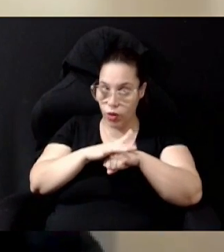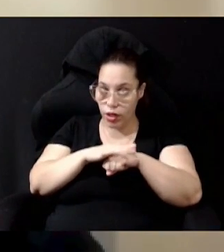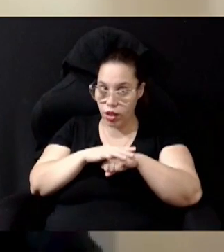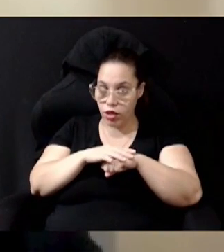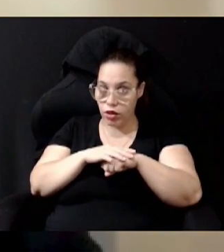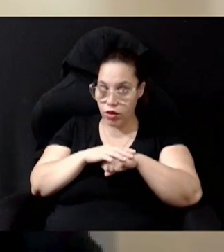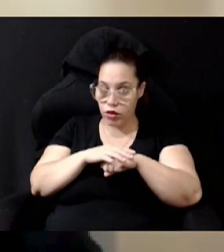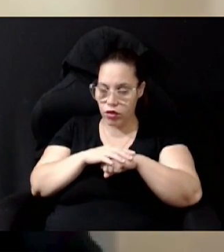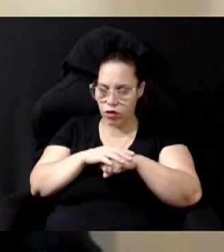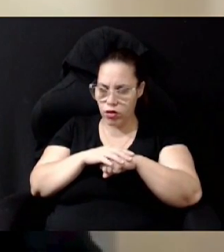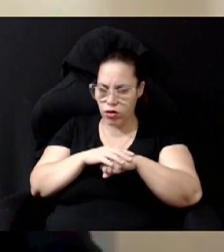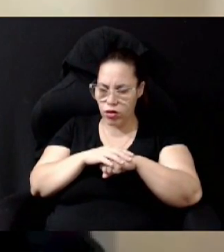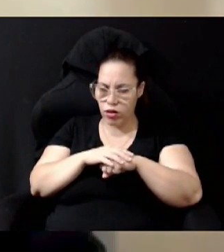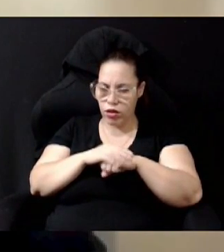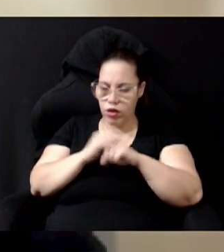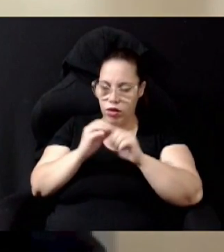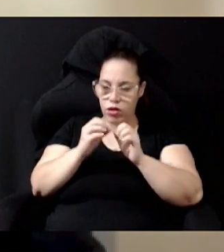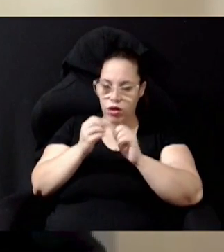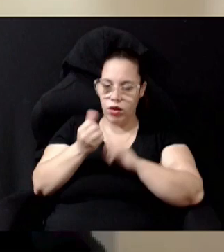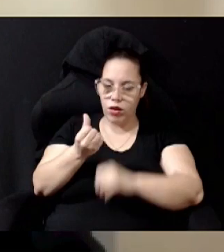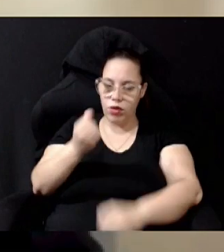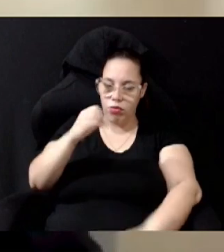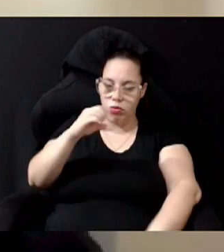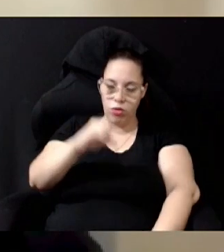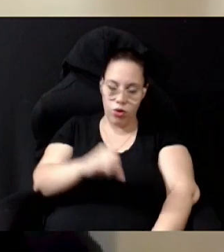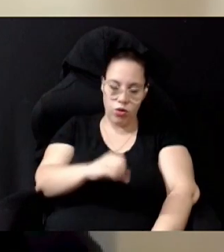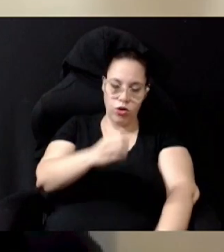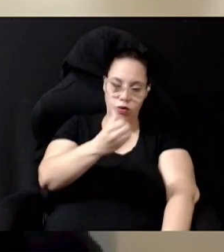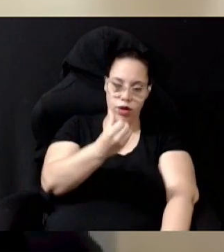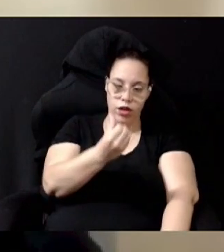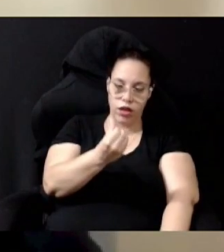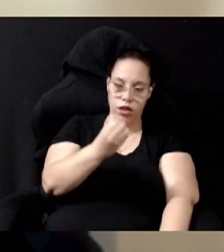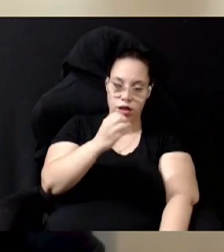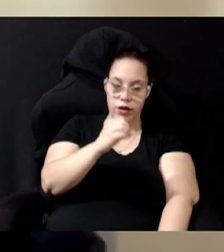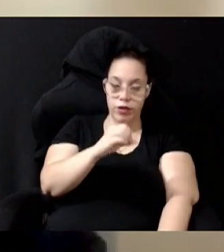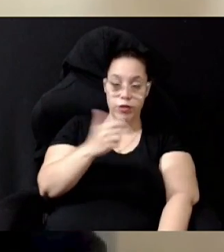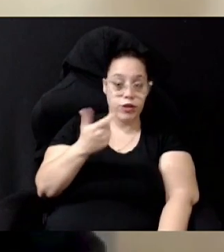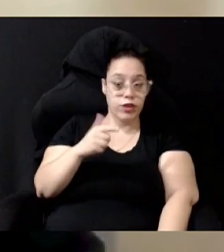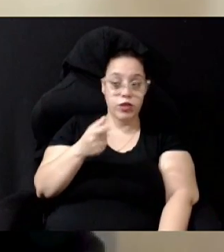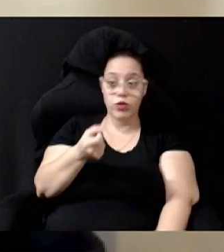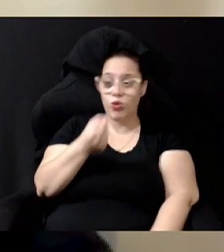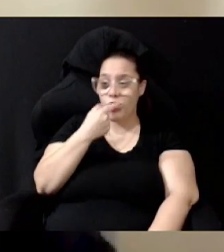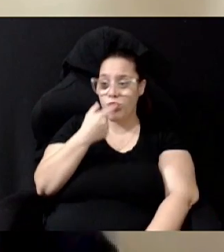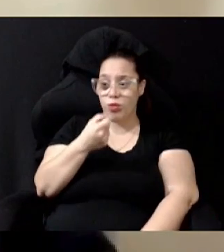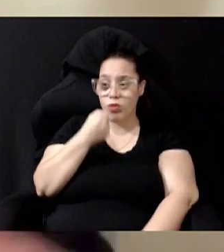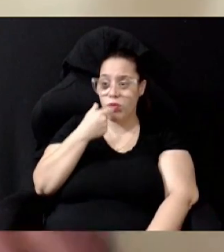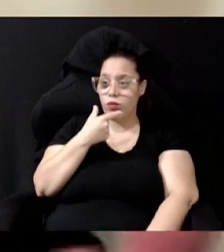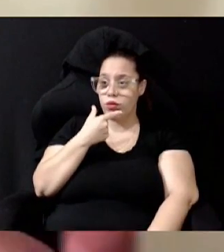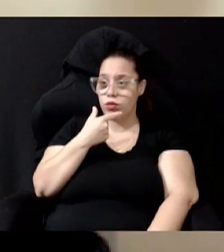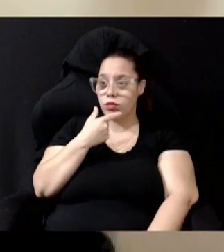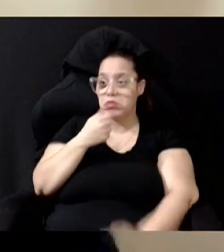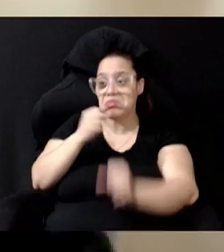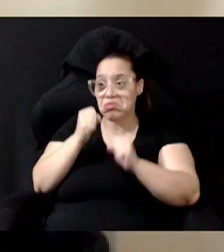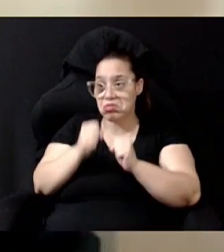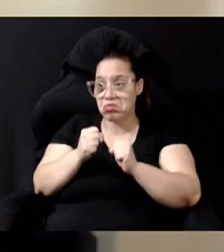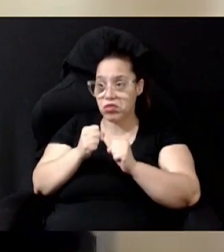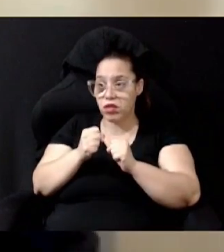anos 1960, não existia medicamento que pudesse